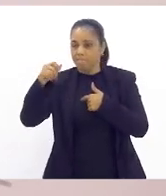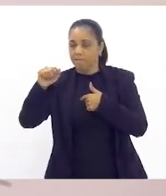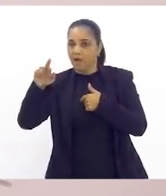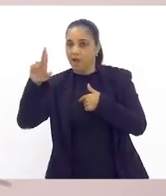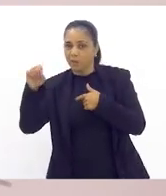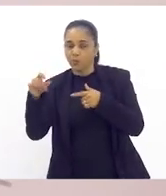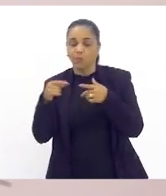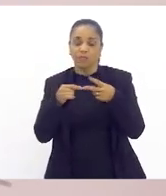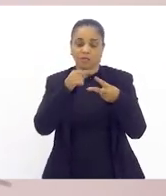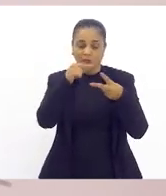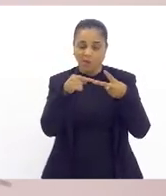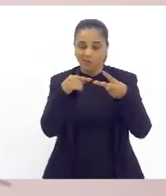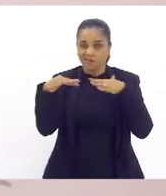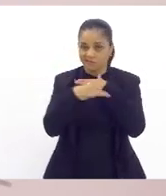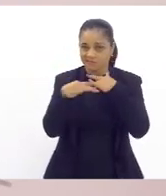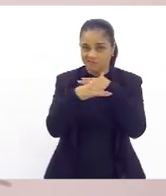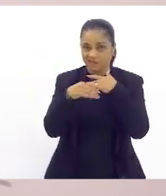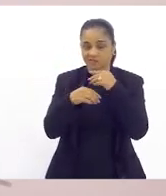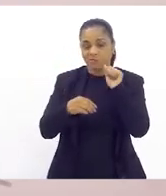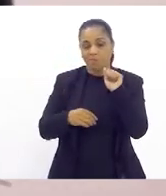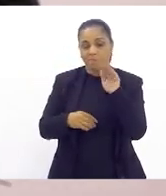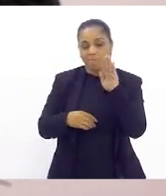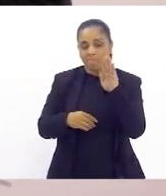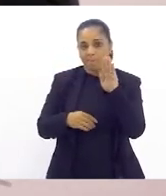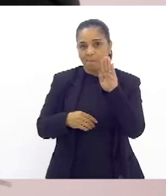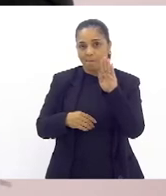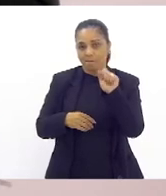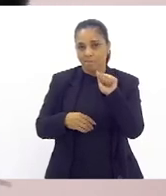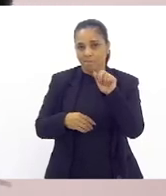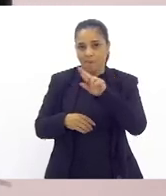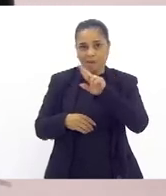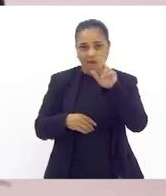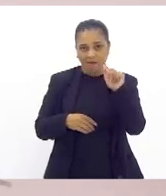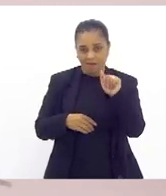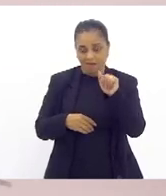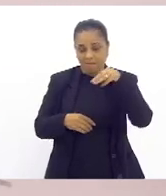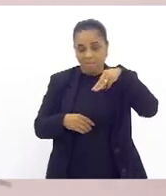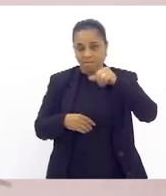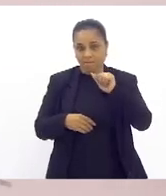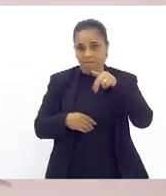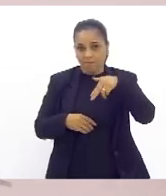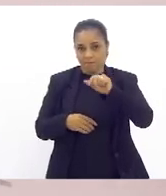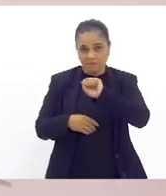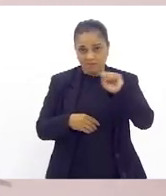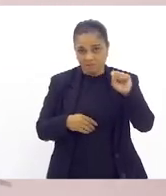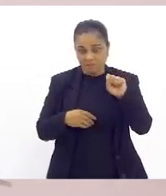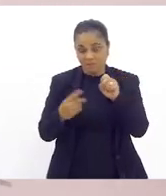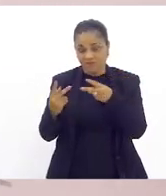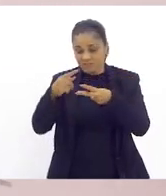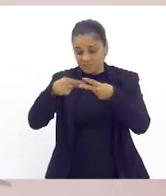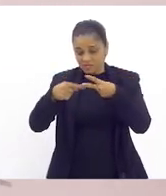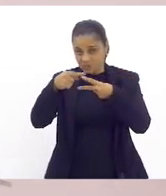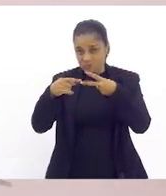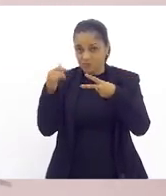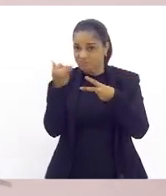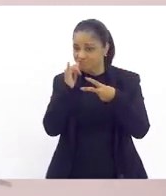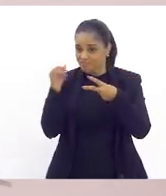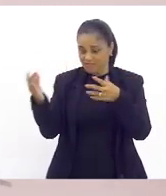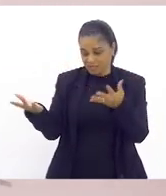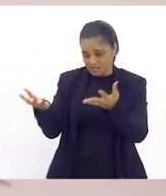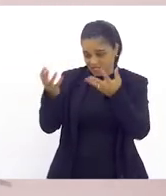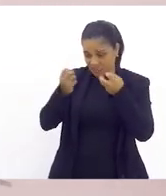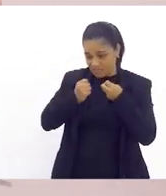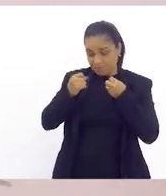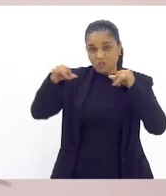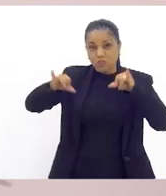de Barra Mansa Então essas duas vias de fornecimento de energia sofrem muito por